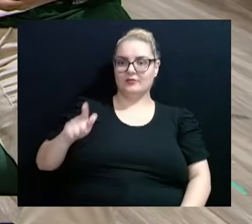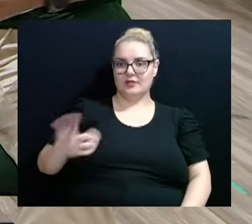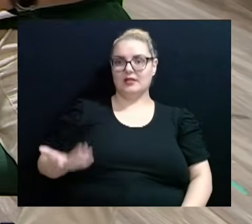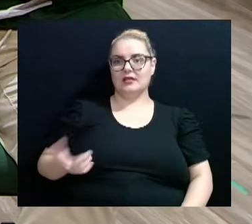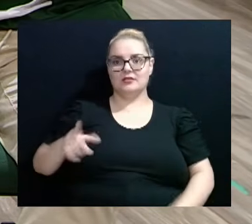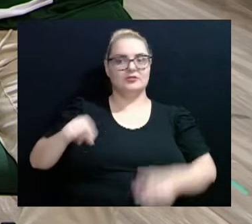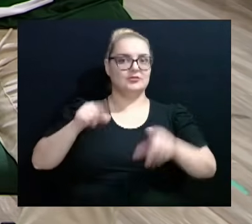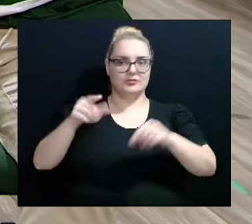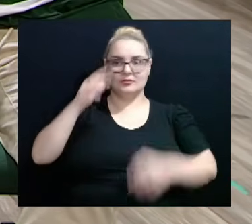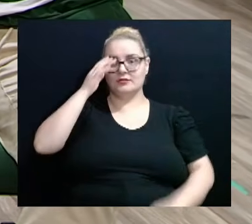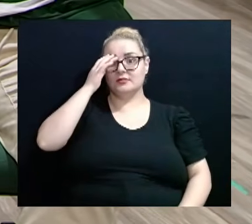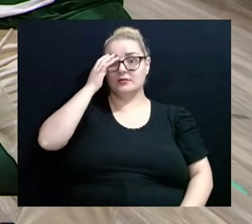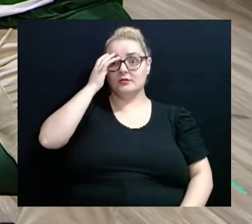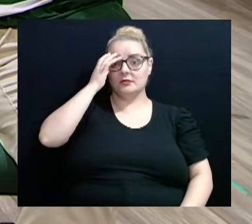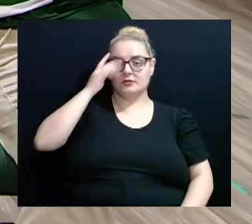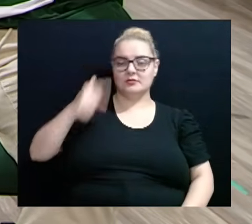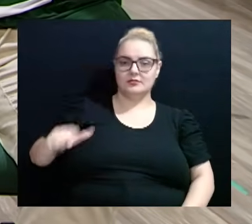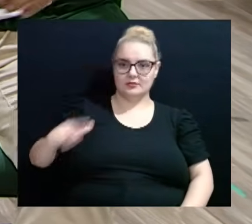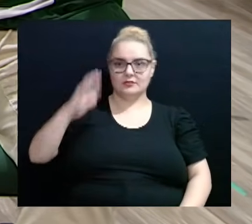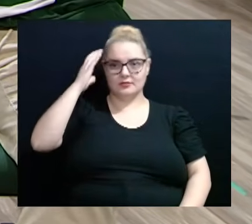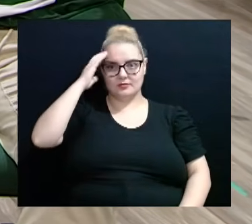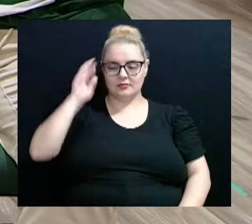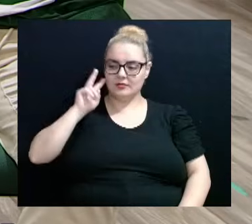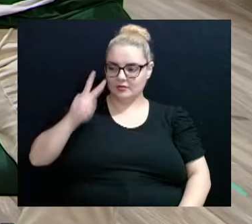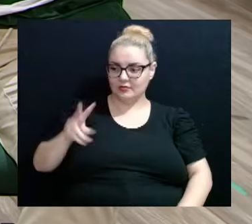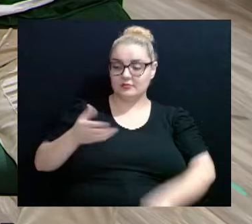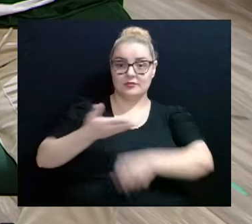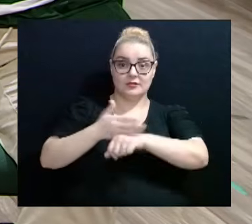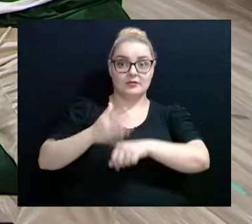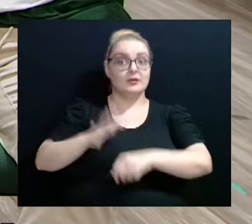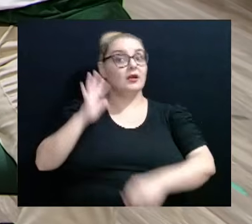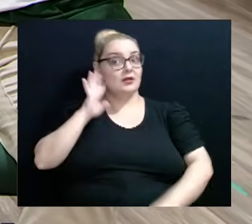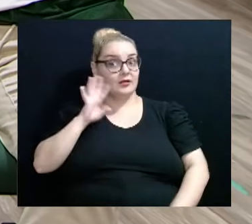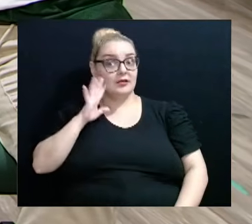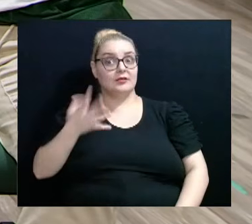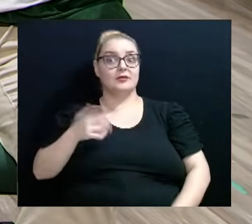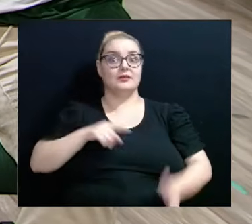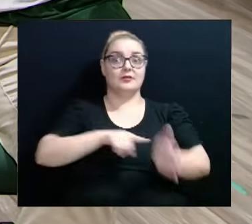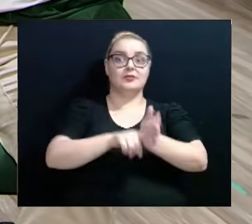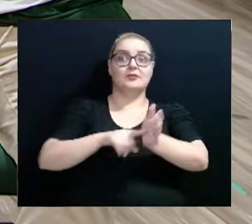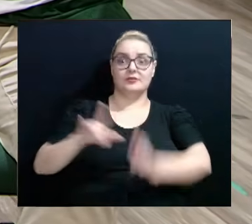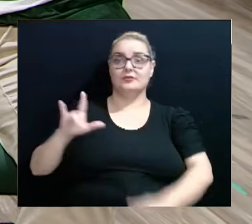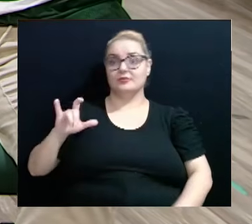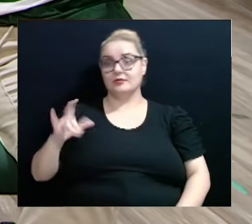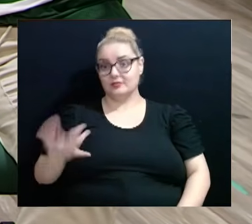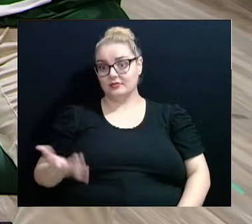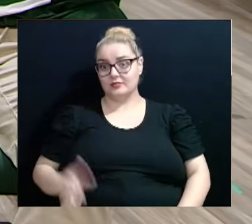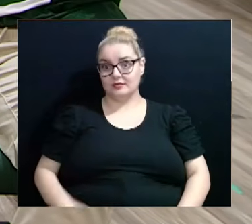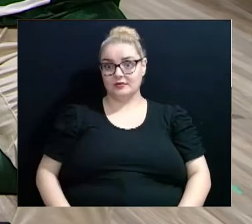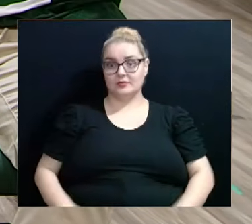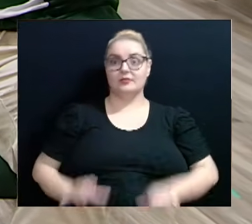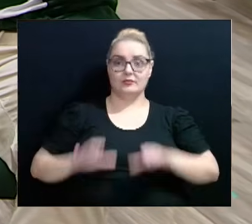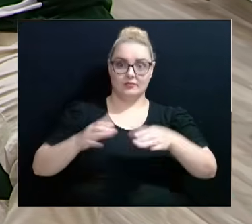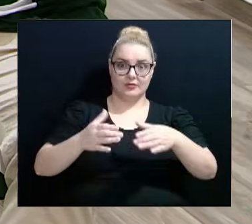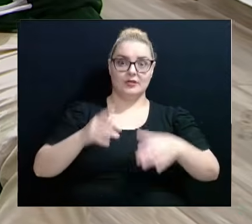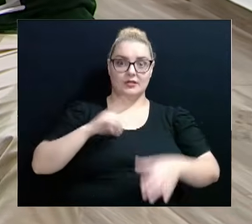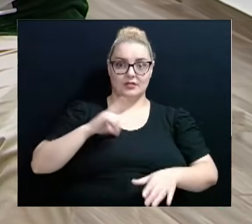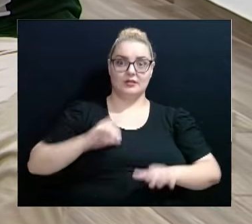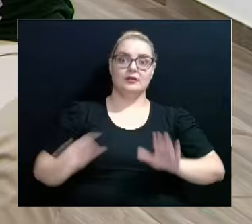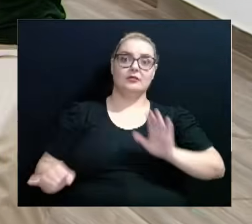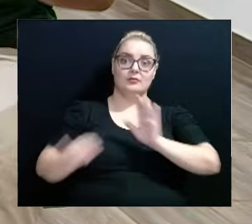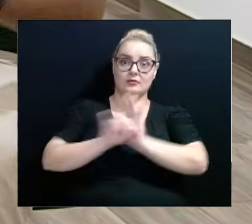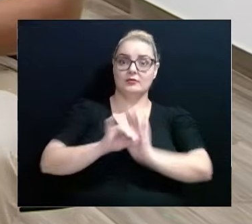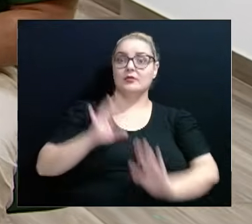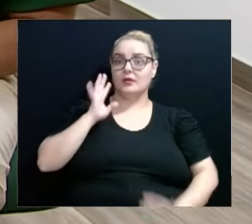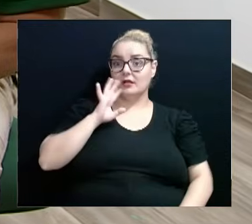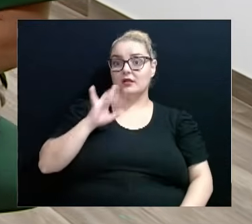escolheu o flag. A gente foi lá no Taquaral, viu o pessoal treinando um dia, achou super legal. Já tinha pesquisado no Instagram, né? O time